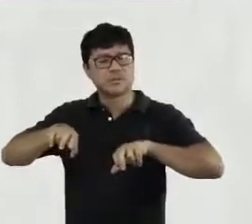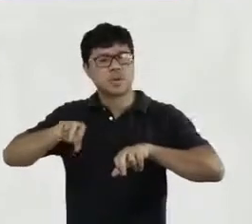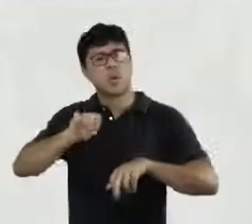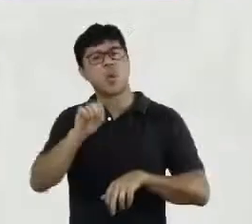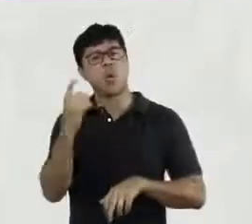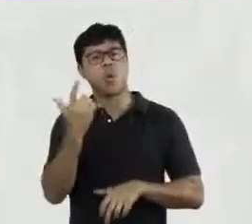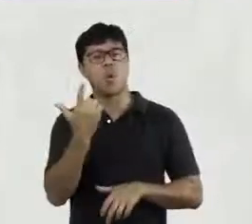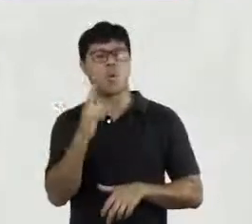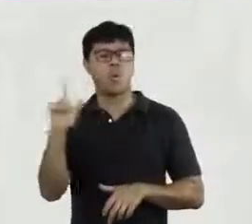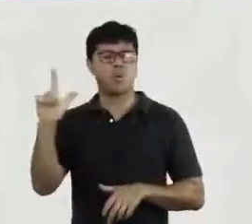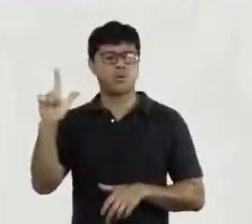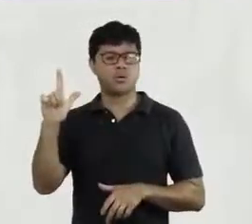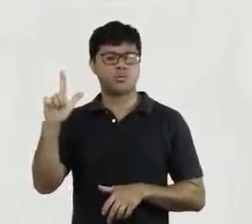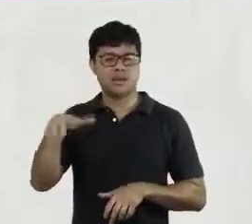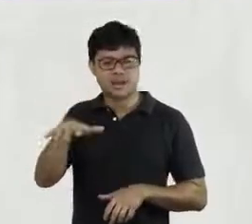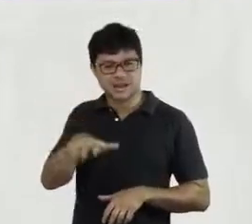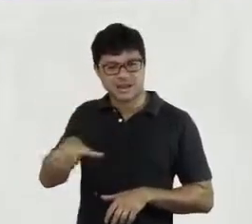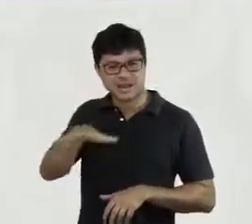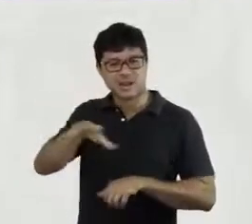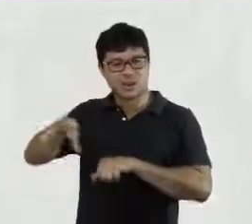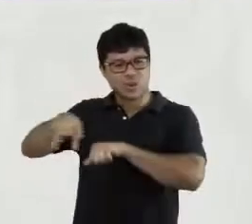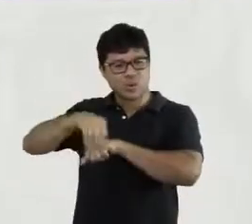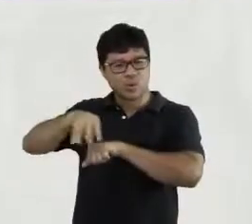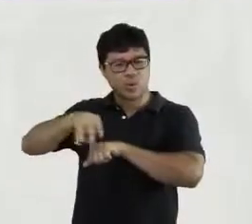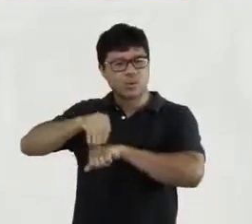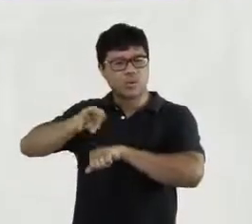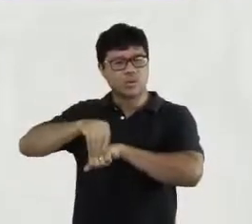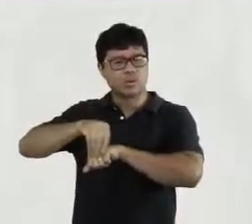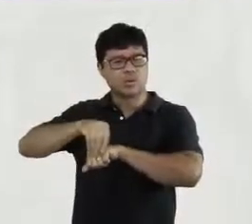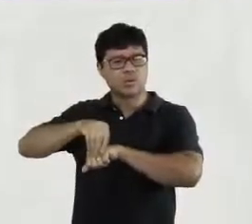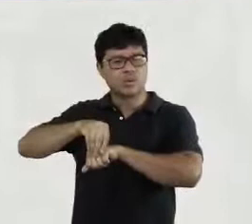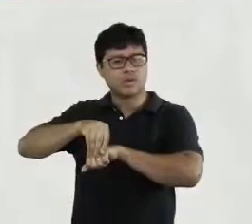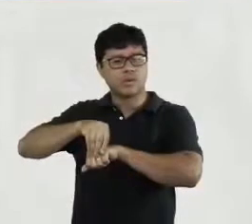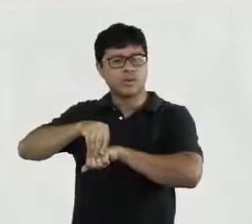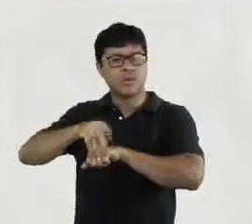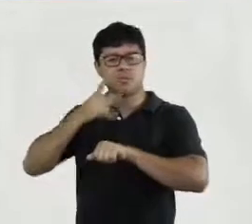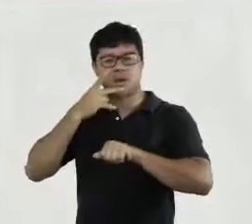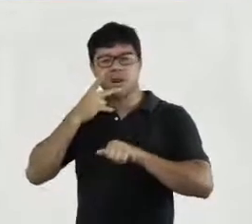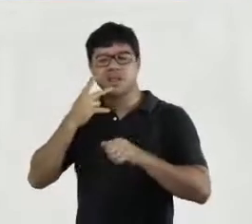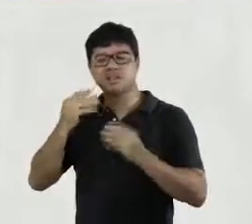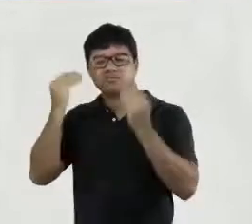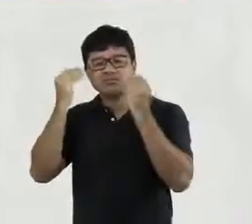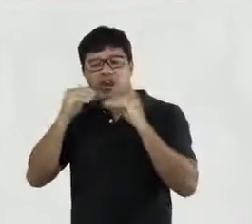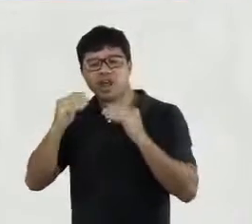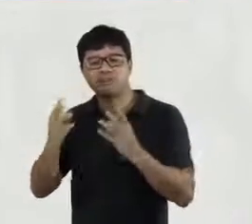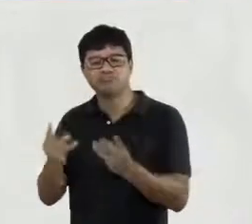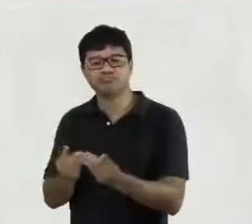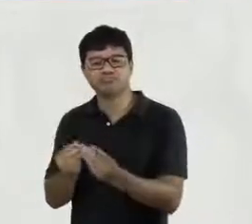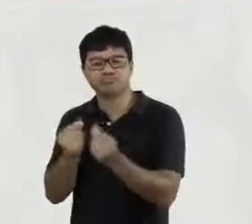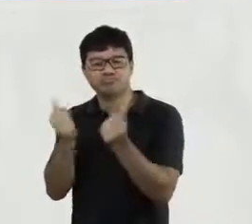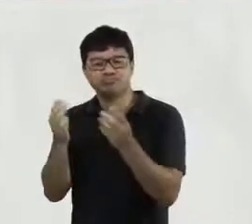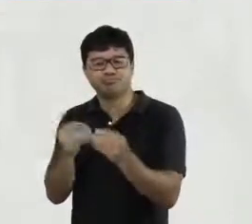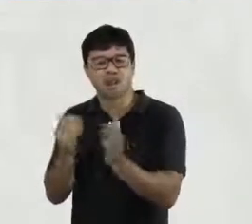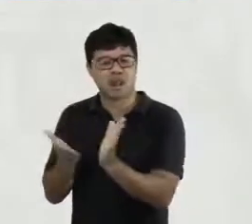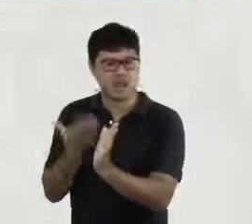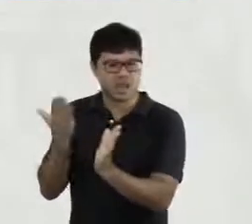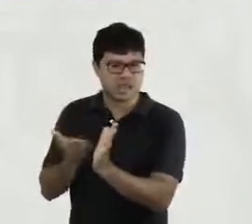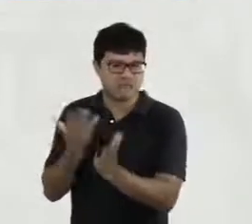de outras áreas do conhecimento empobrece a obra?